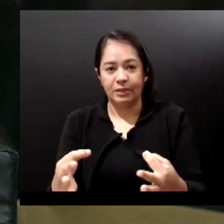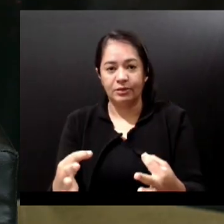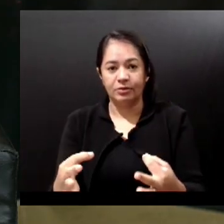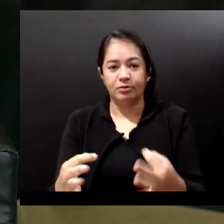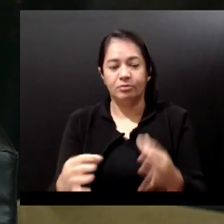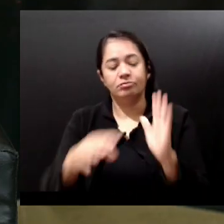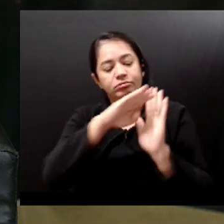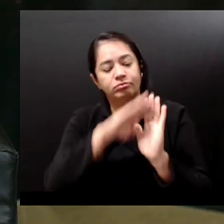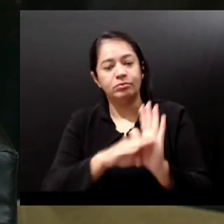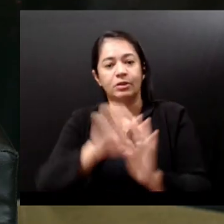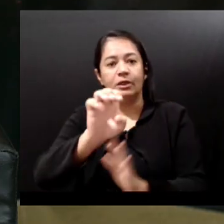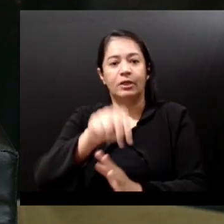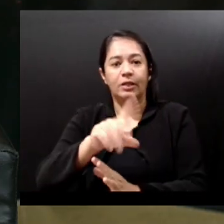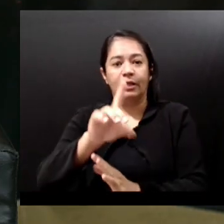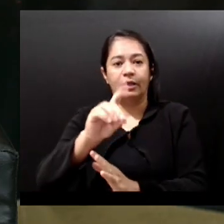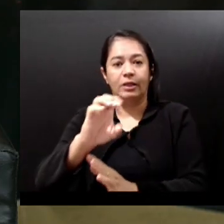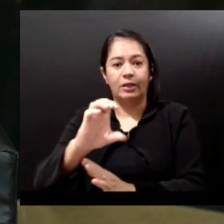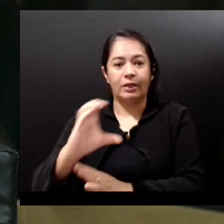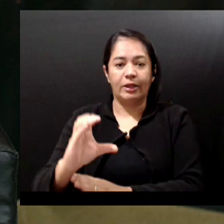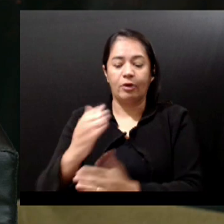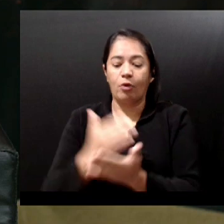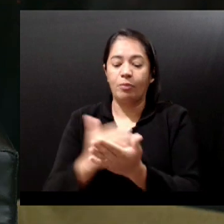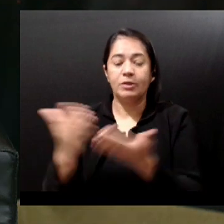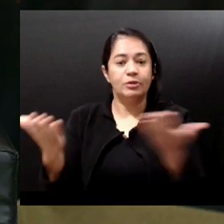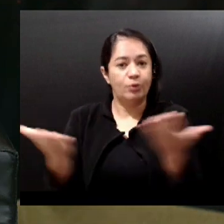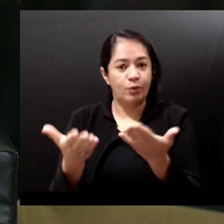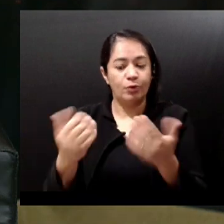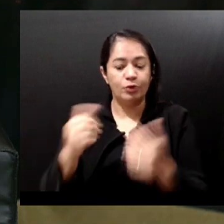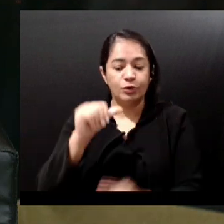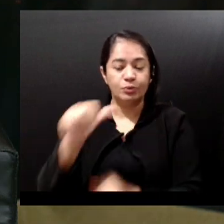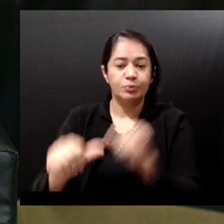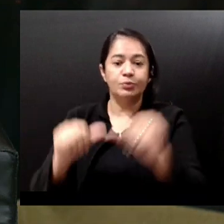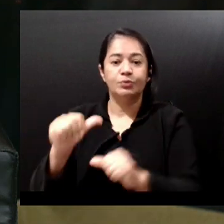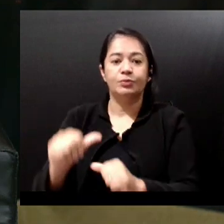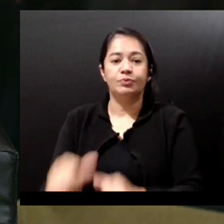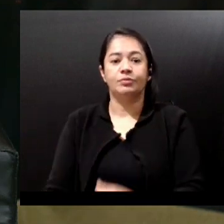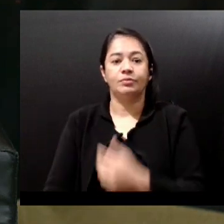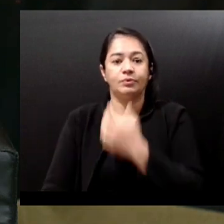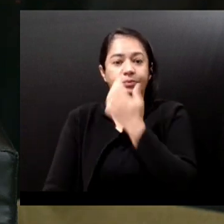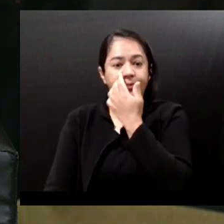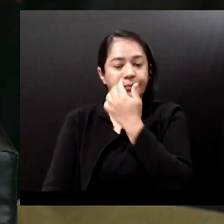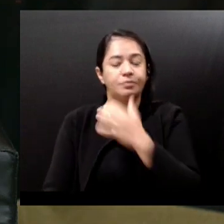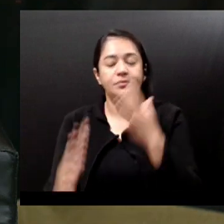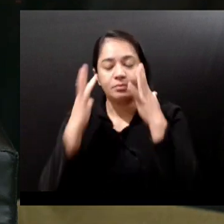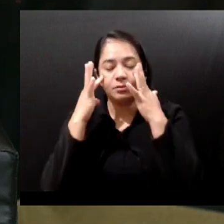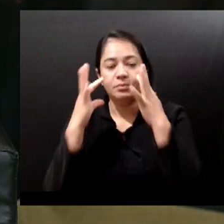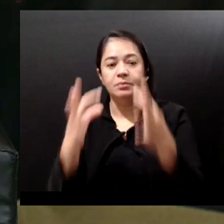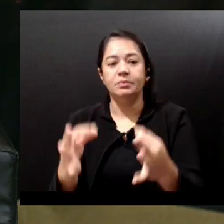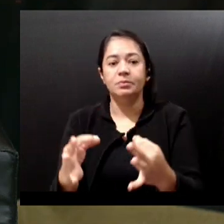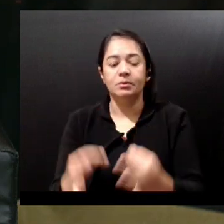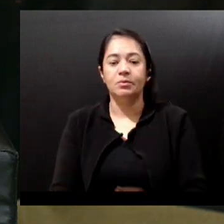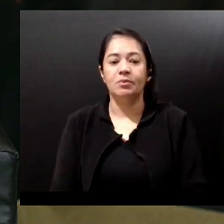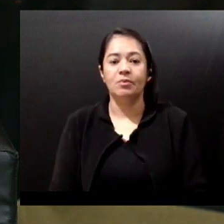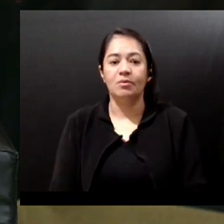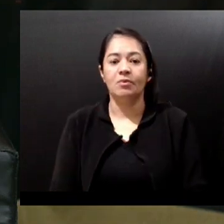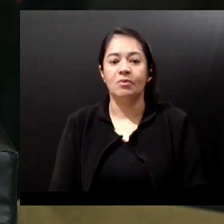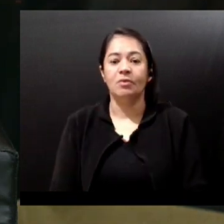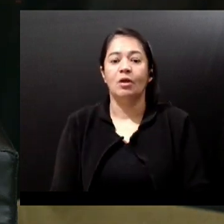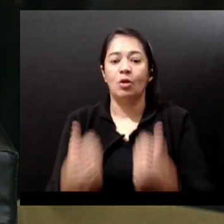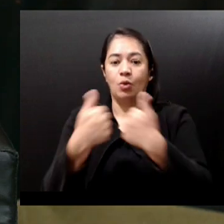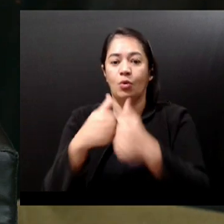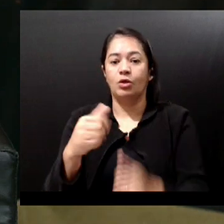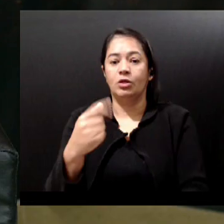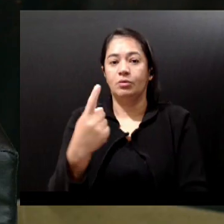em vigor a partir de hoje, tá bom? Segunda-feira, dia 18 de agosto. Atenção! Na linha 163, o atendimento